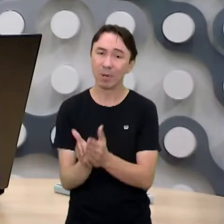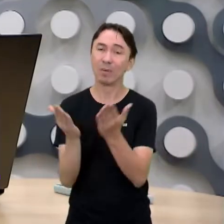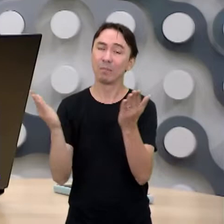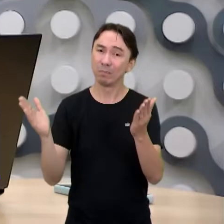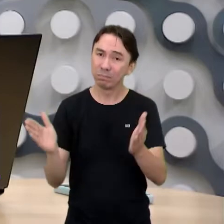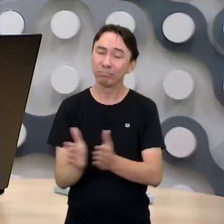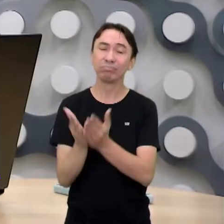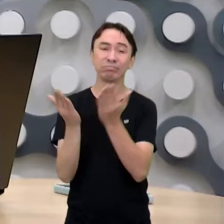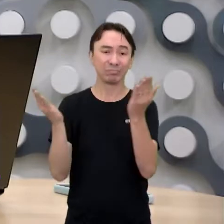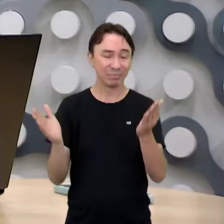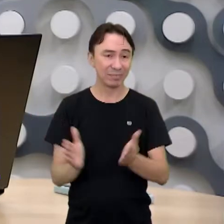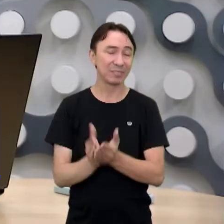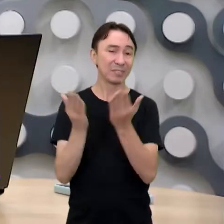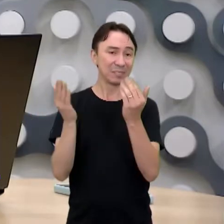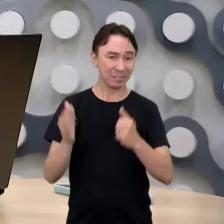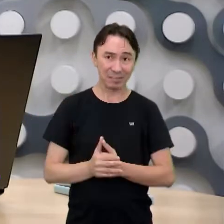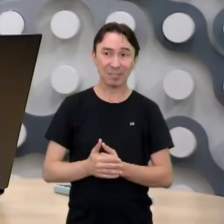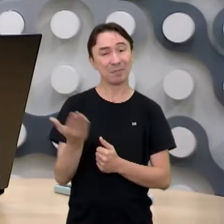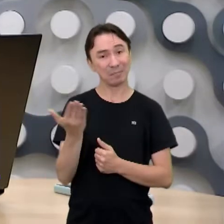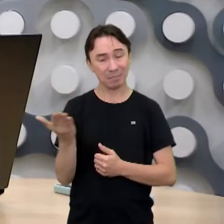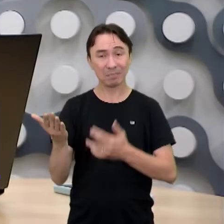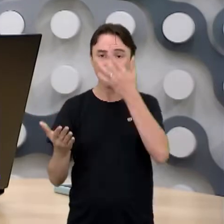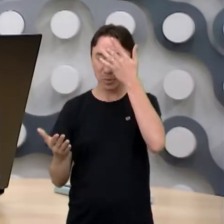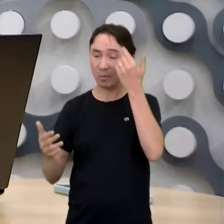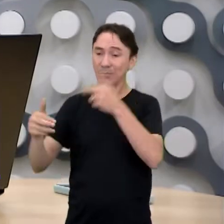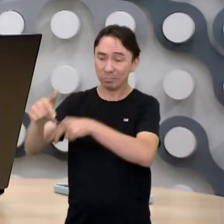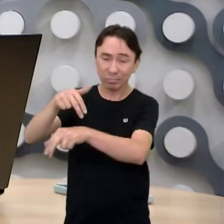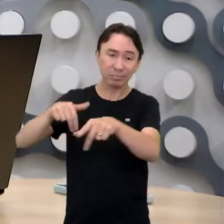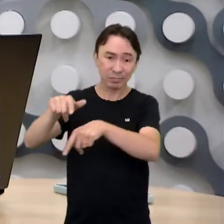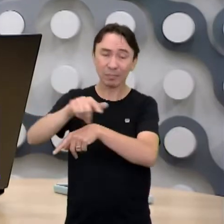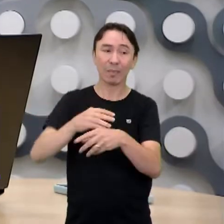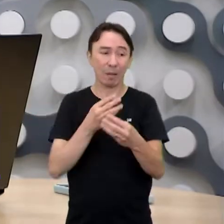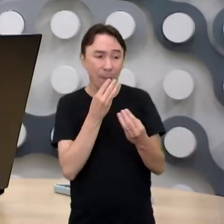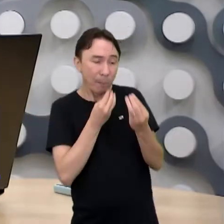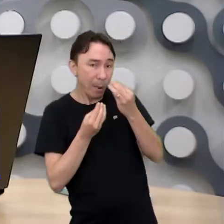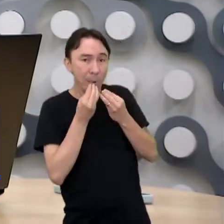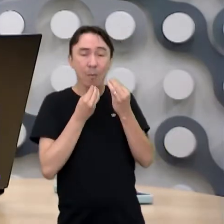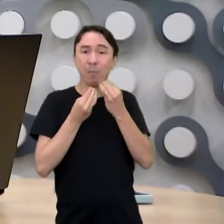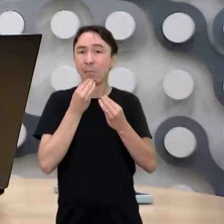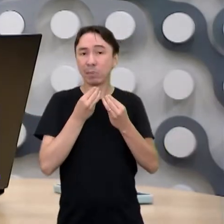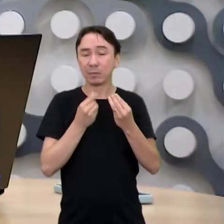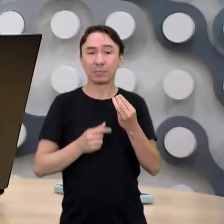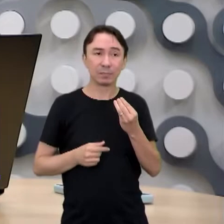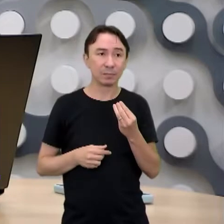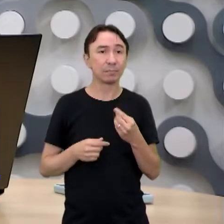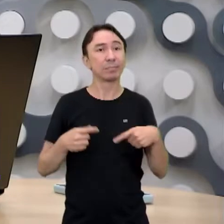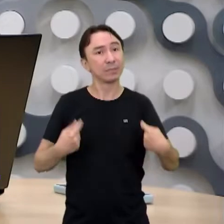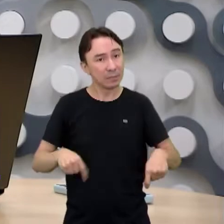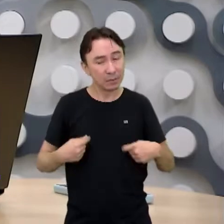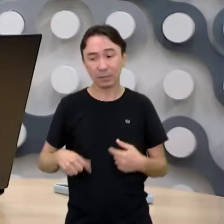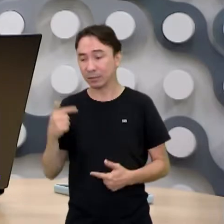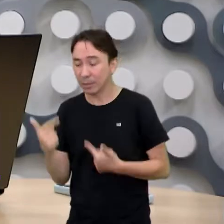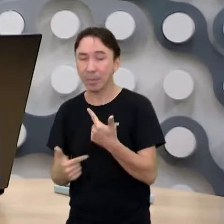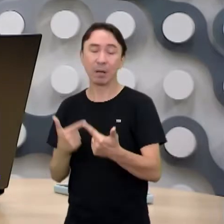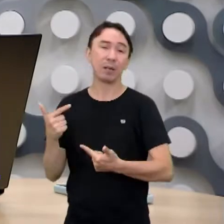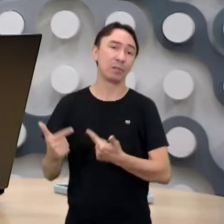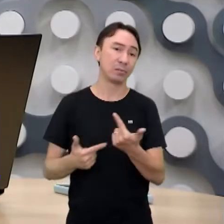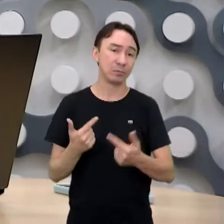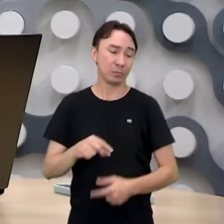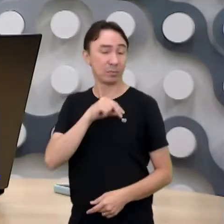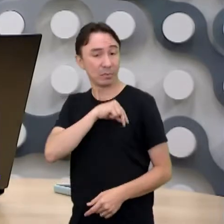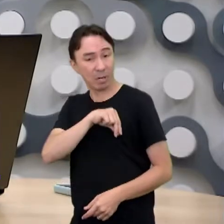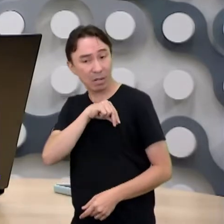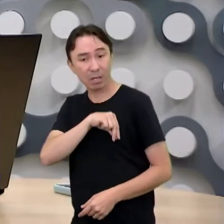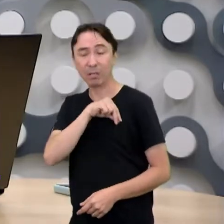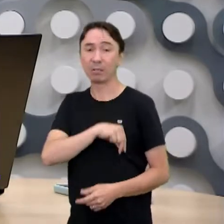logicamente, para a população se alimentar, né? Então envolve trabalho, envolve renda, né? Envolve educação também, envolve